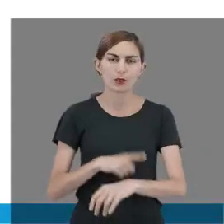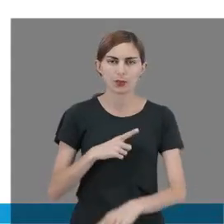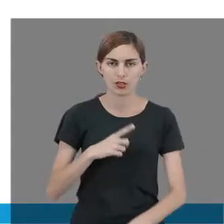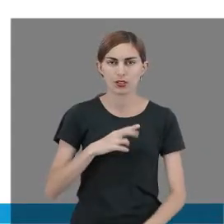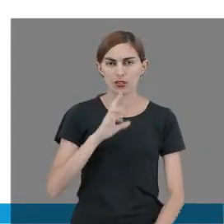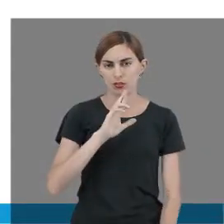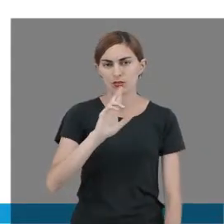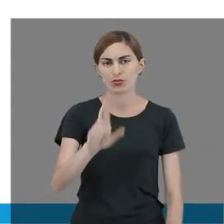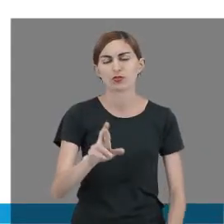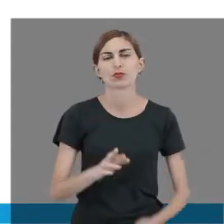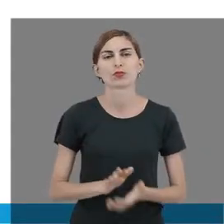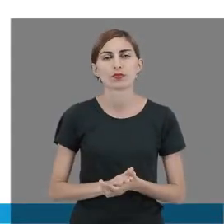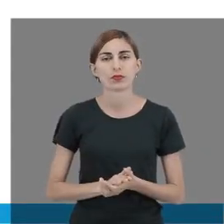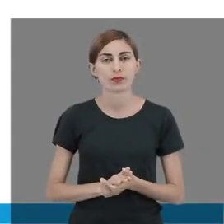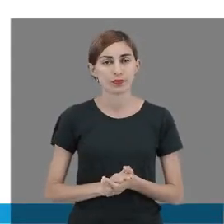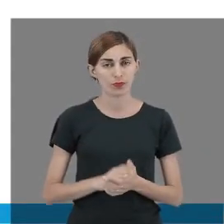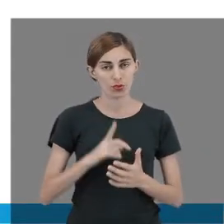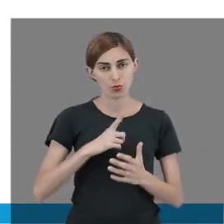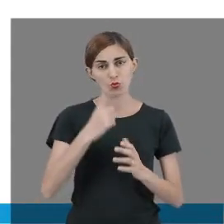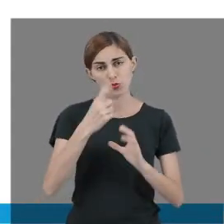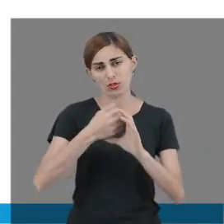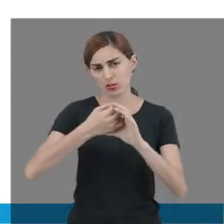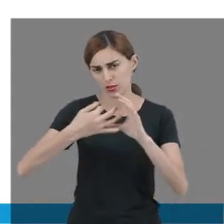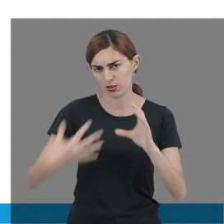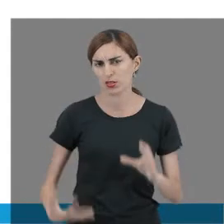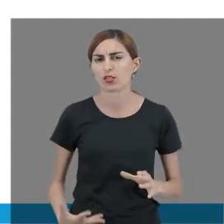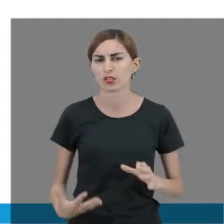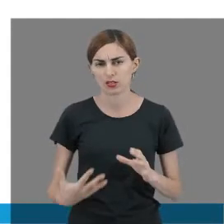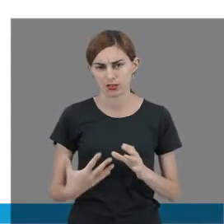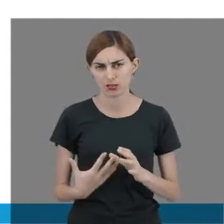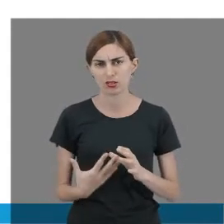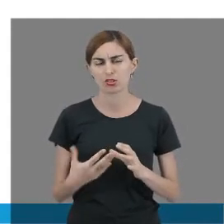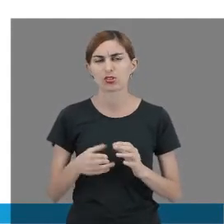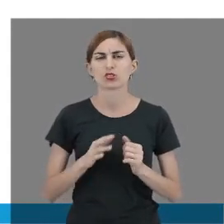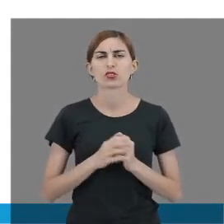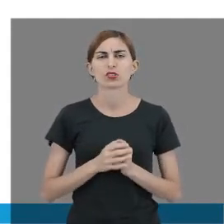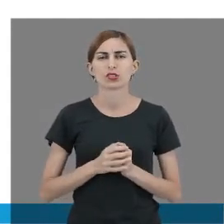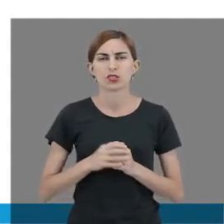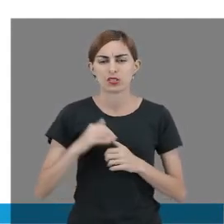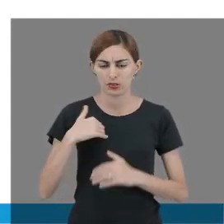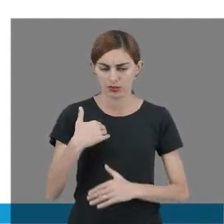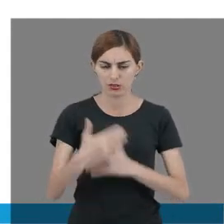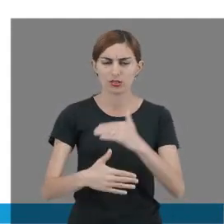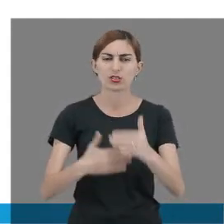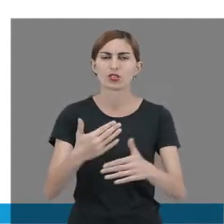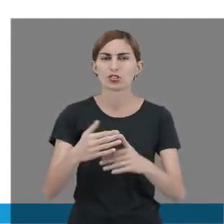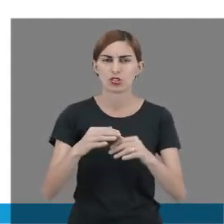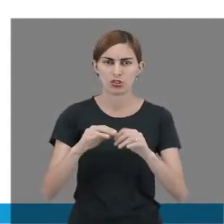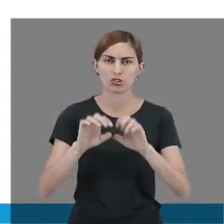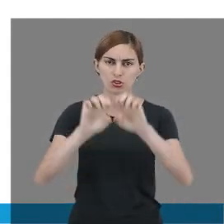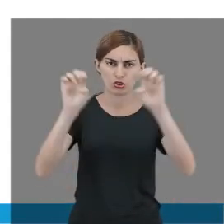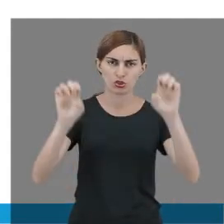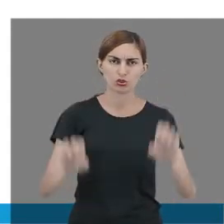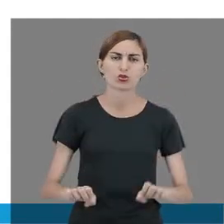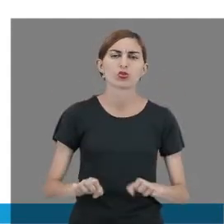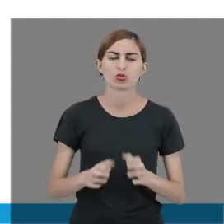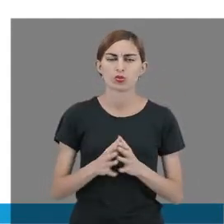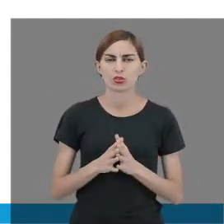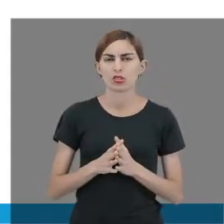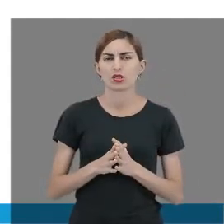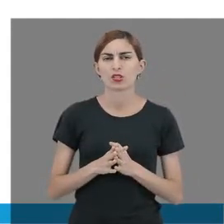resposta. Uma das características típicas, que é o que a gente chama de sequência de disruptura